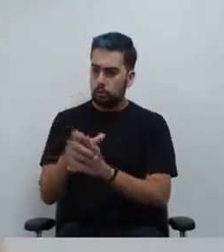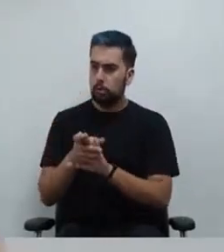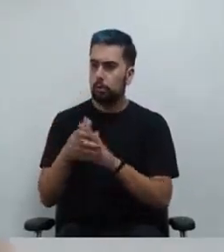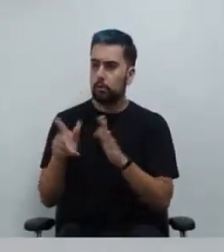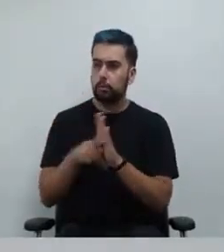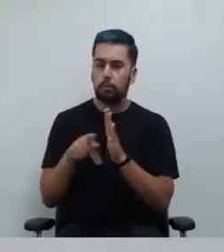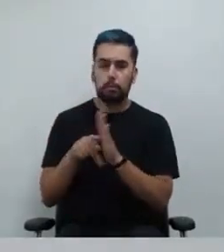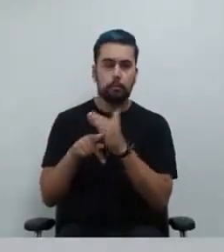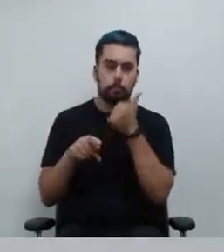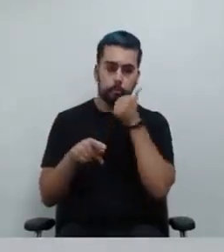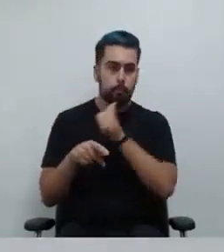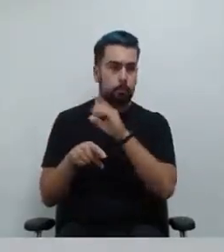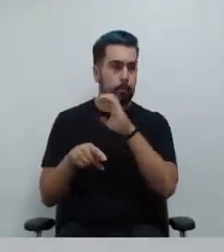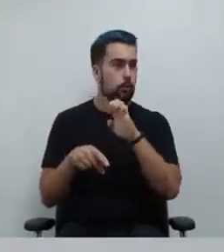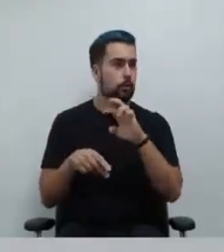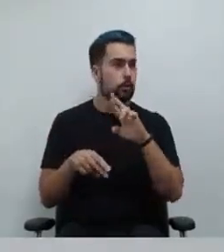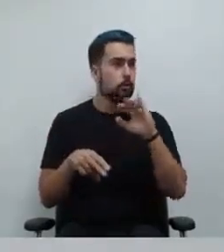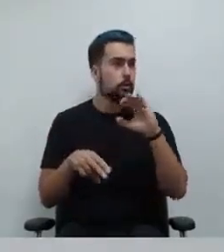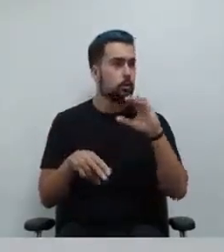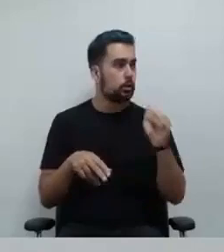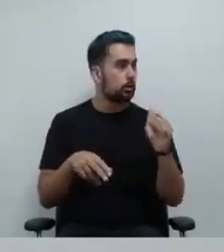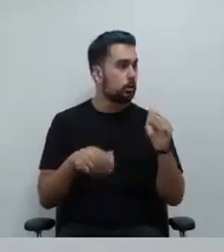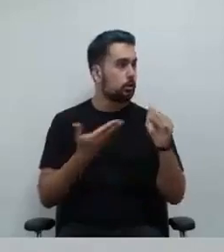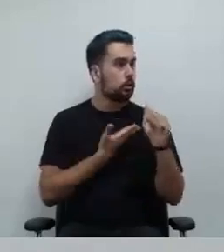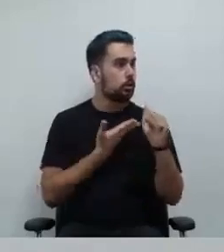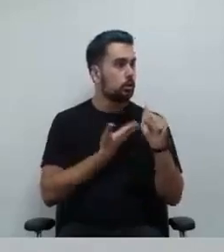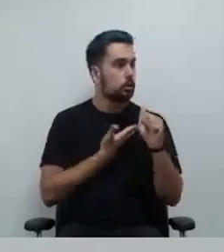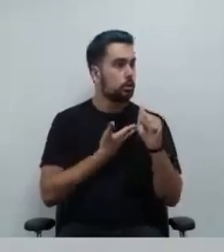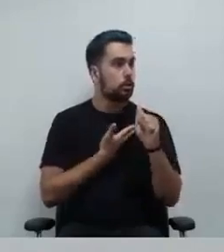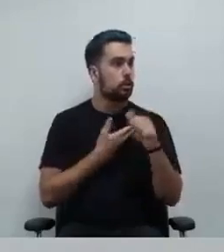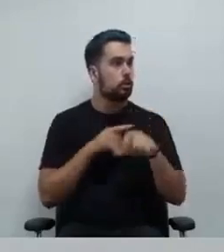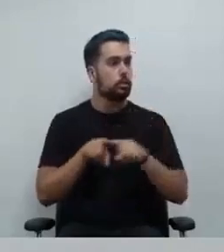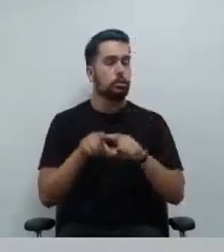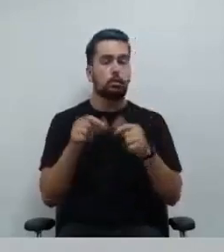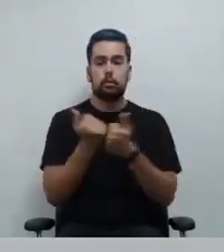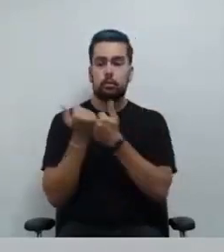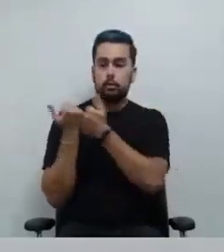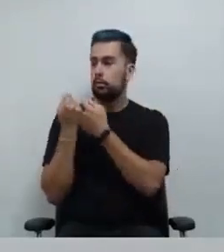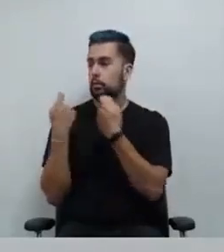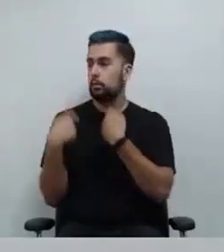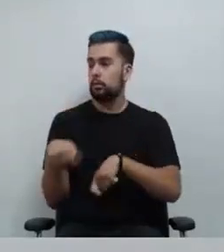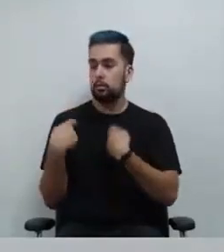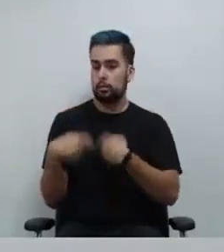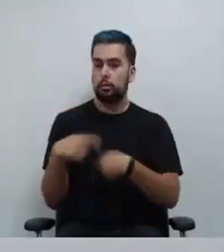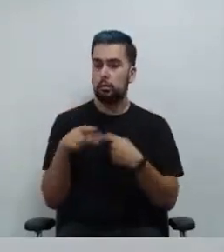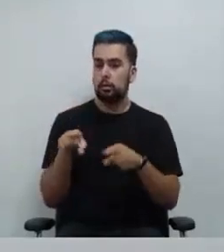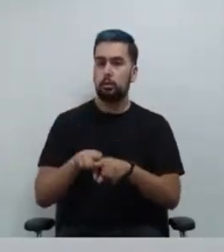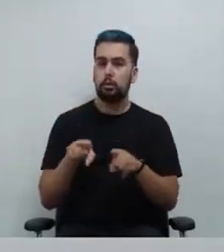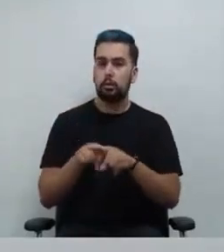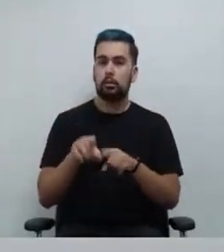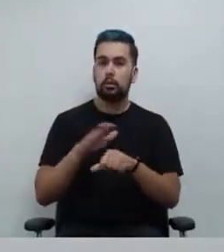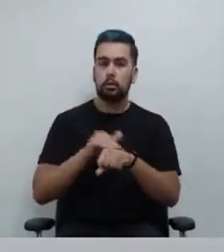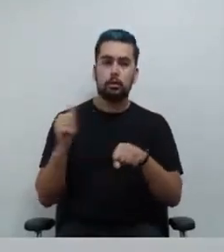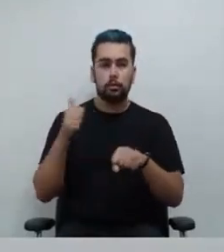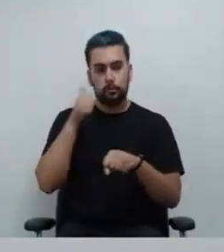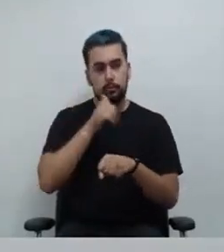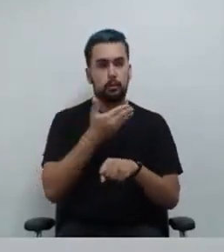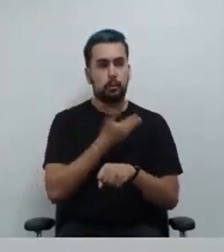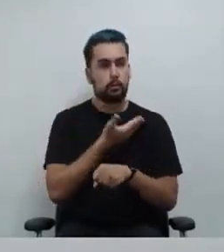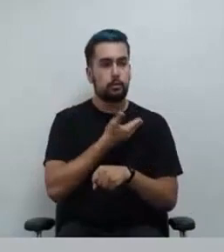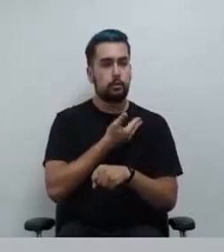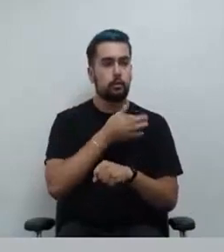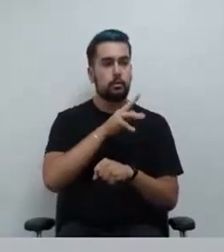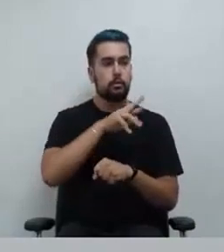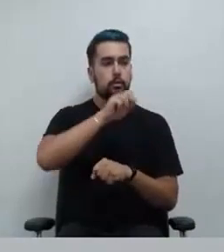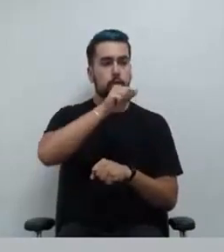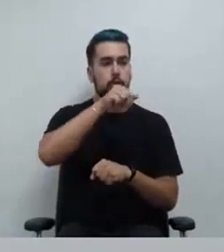colega, colega, dando o suporte necessário ali. Acionamos a nossa colega Franciane, que é